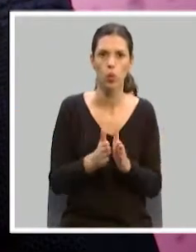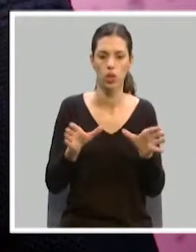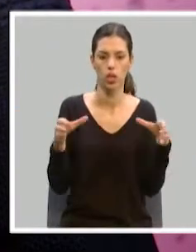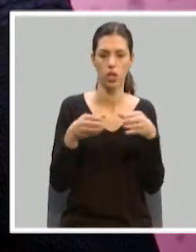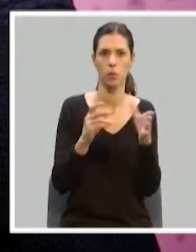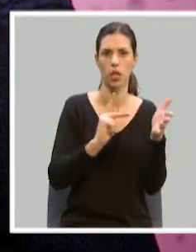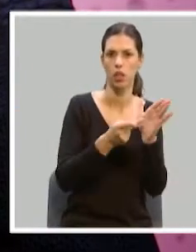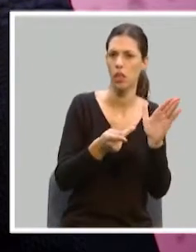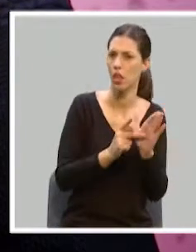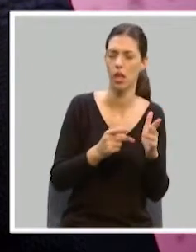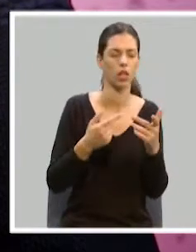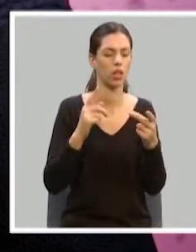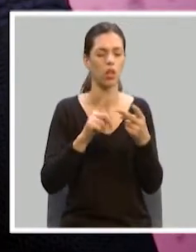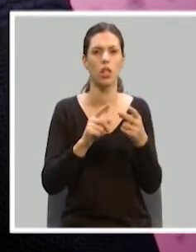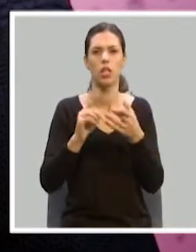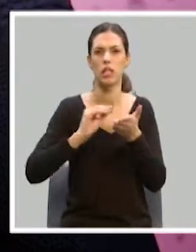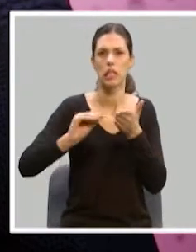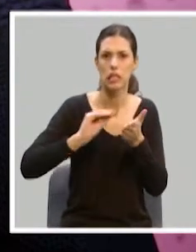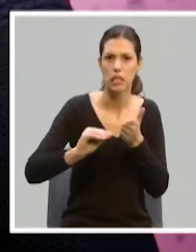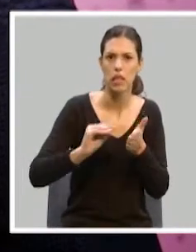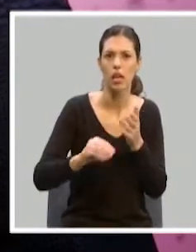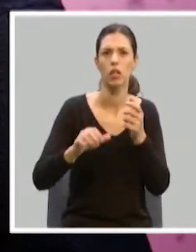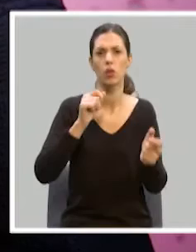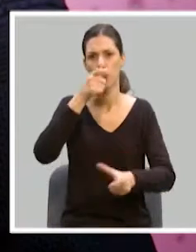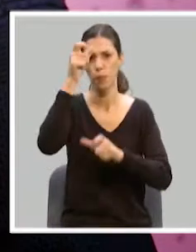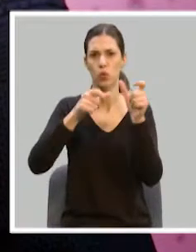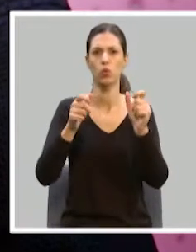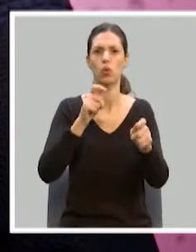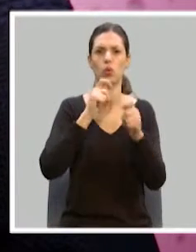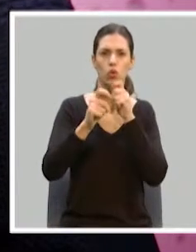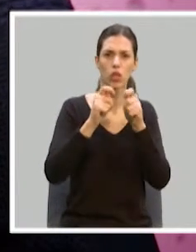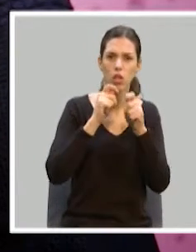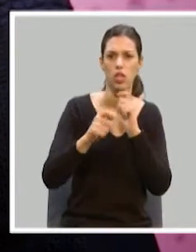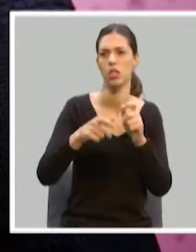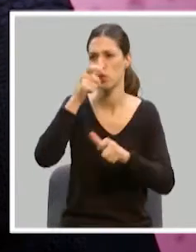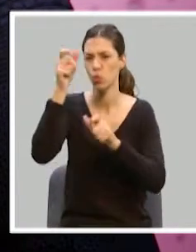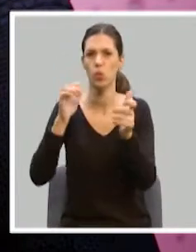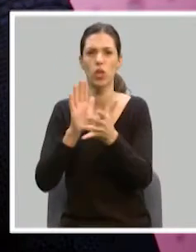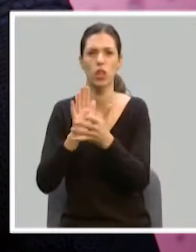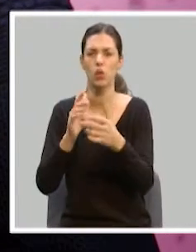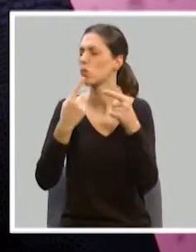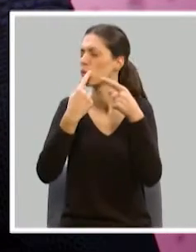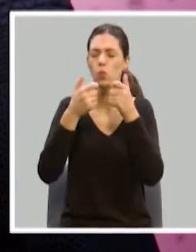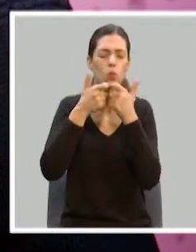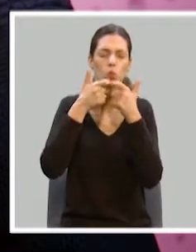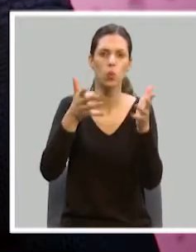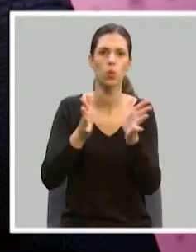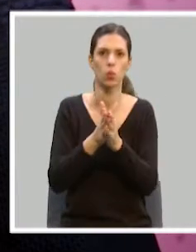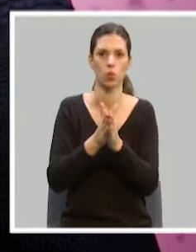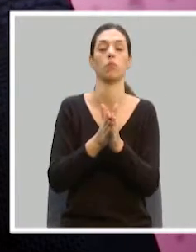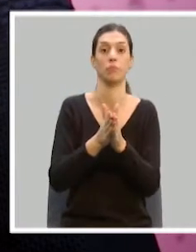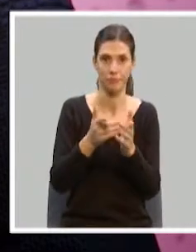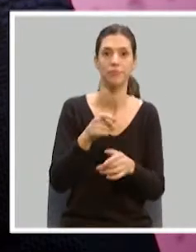técnico acho que estar e a aos jornalistas e aos editores Mas é uma luta é uma luta